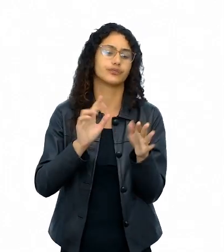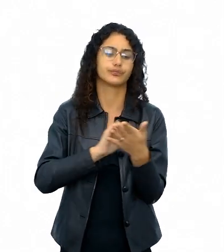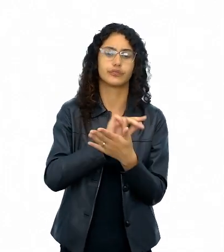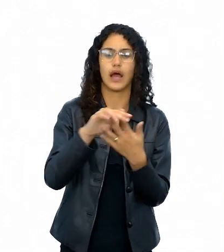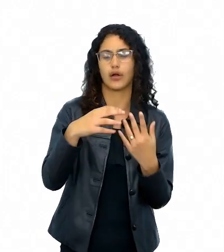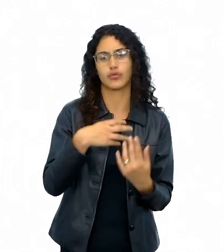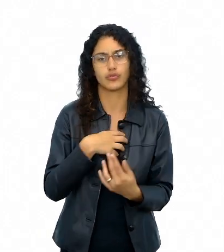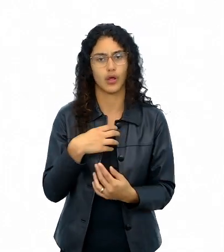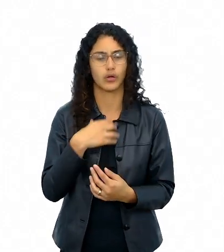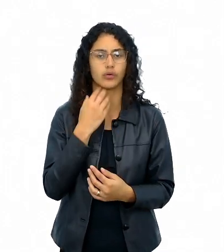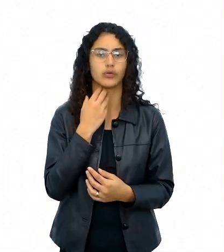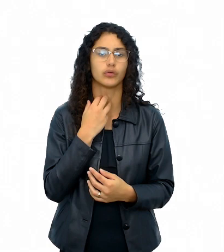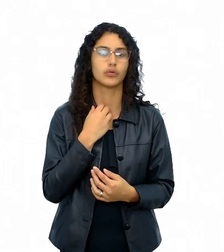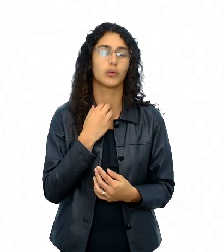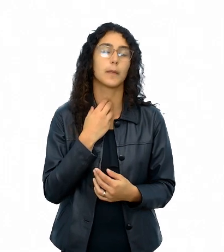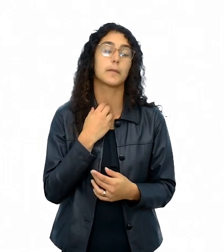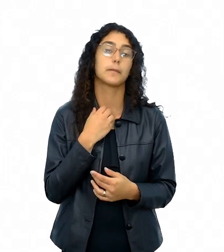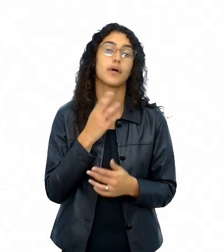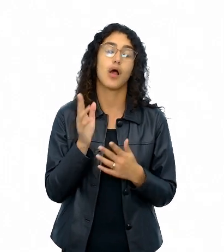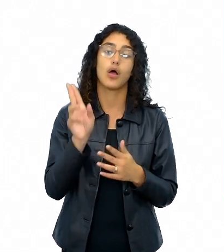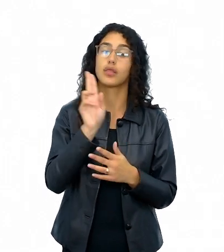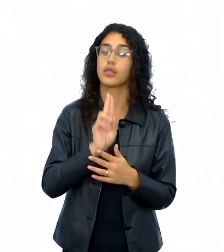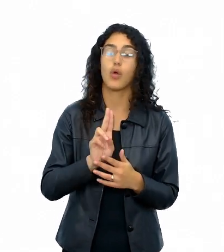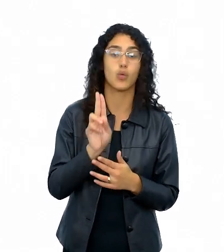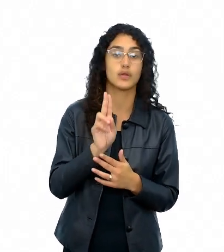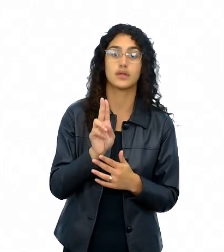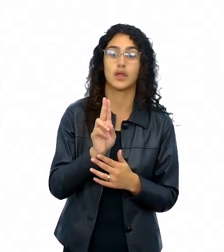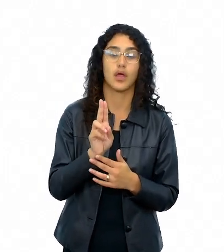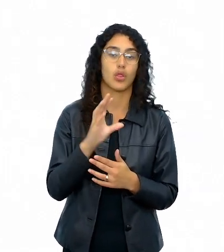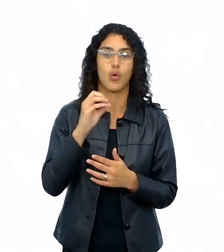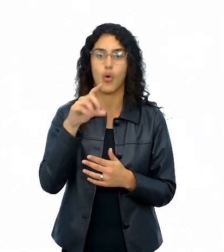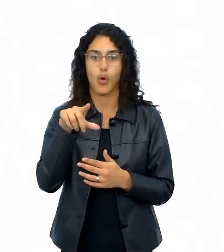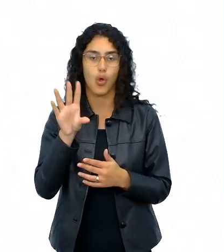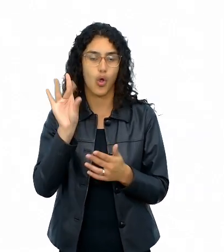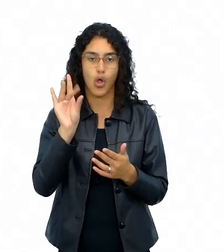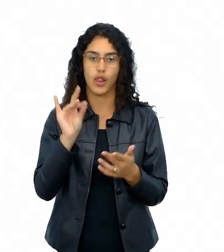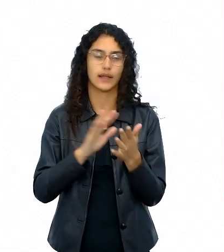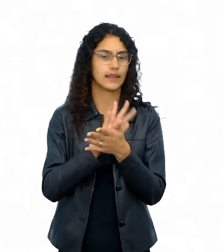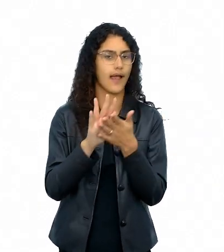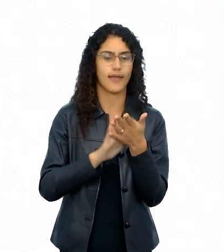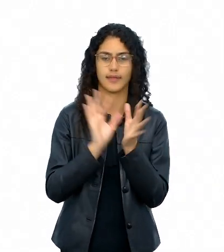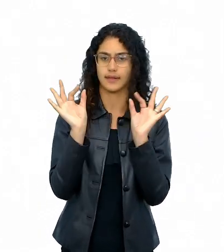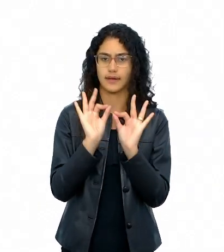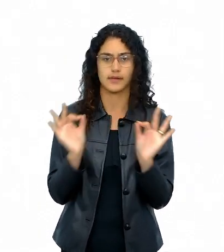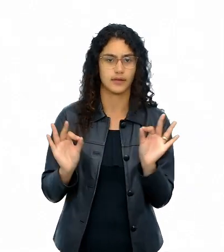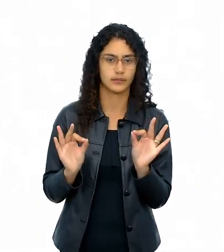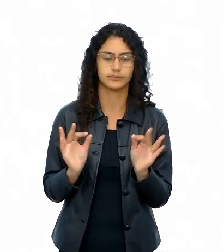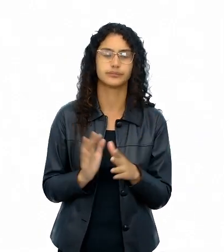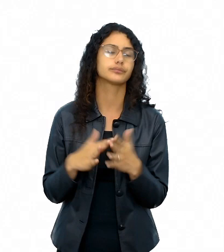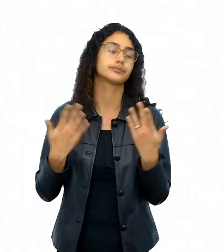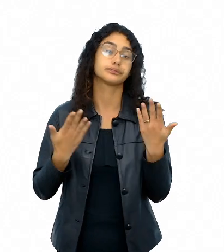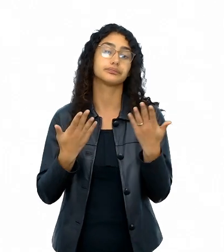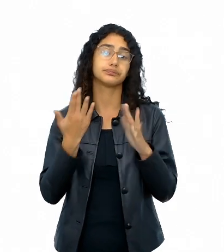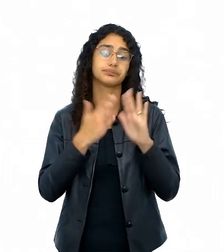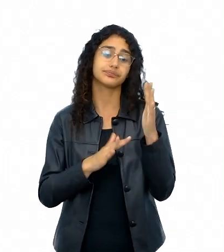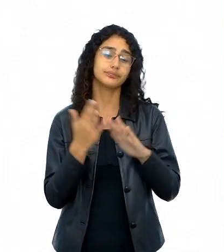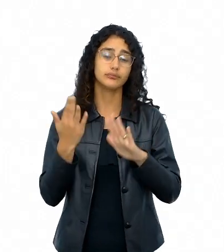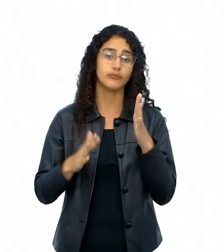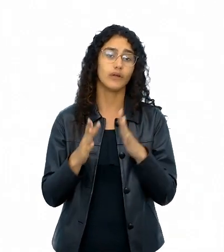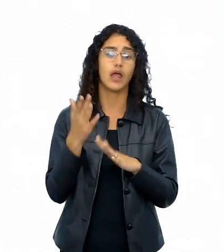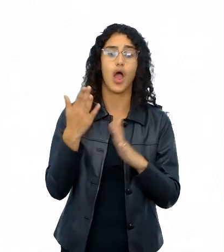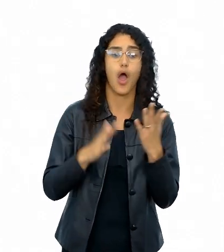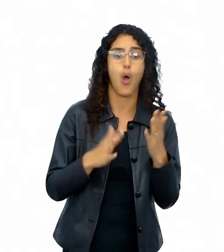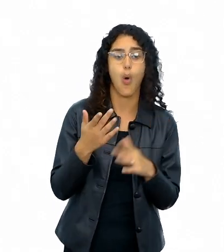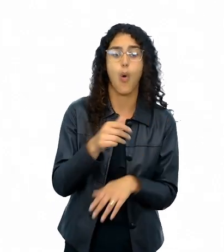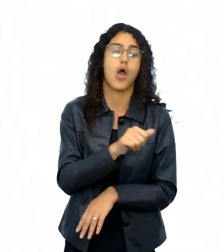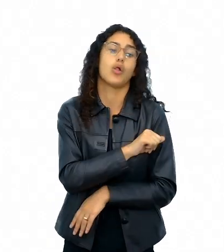aí experimentos, desde que não utilize nem cola, nem fita adesiva, né? E aí, assim, provavelmente, algum